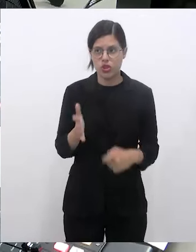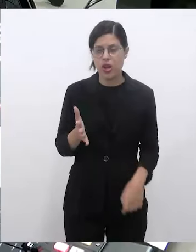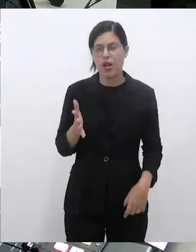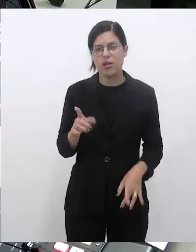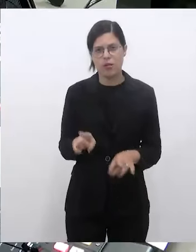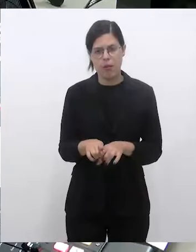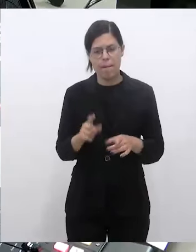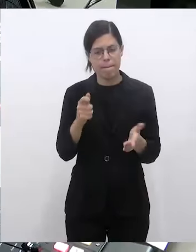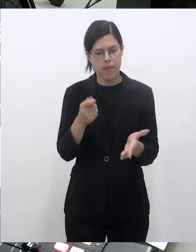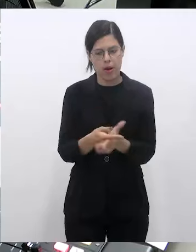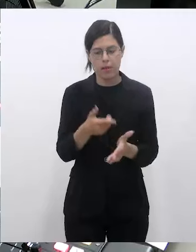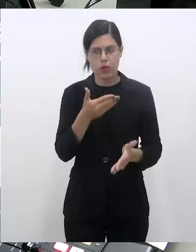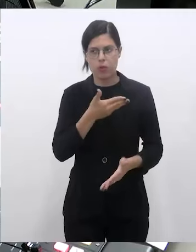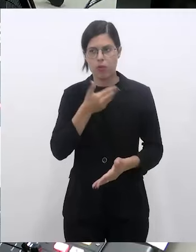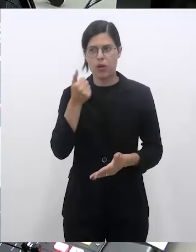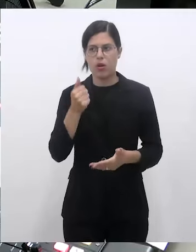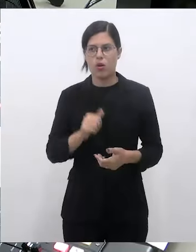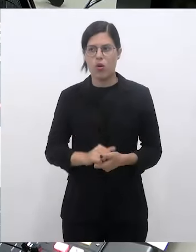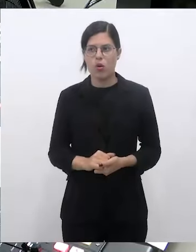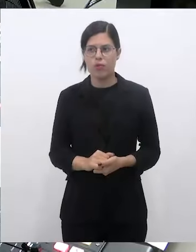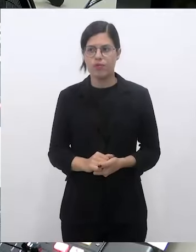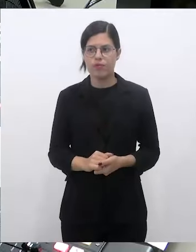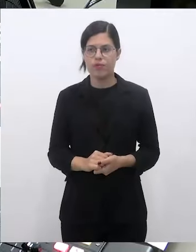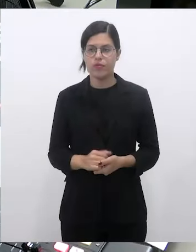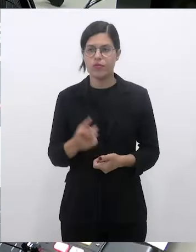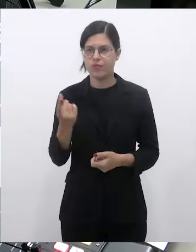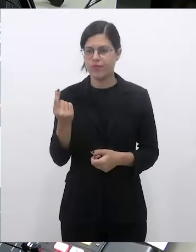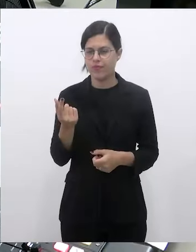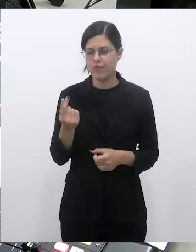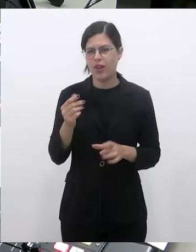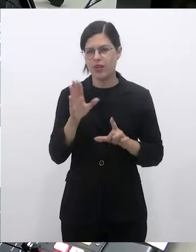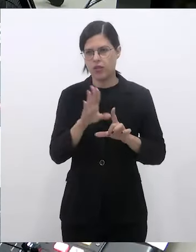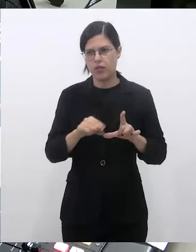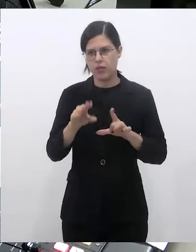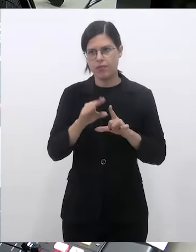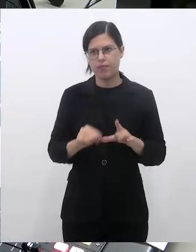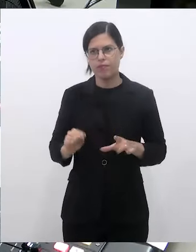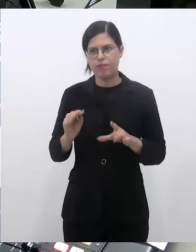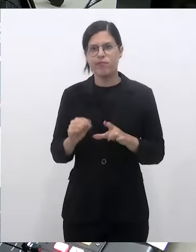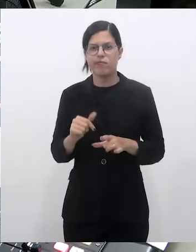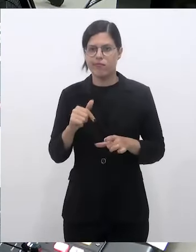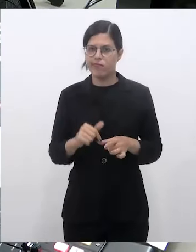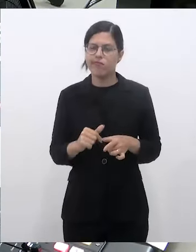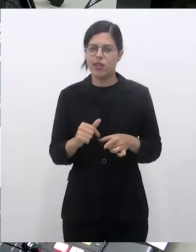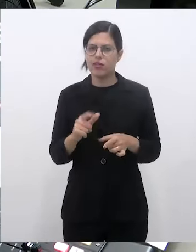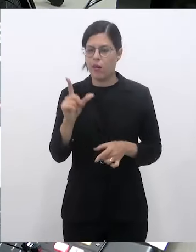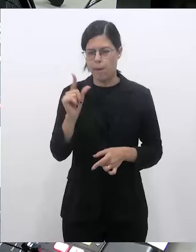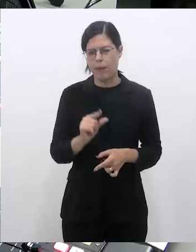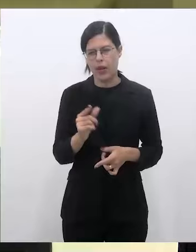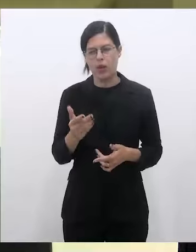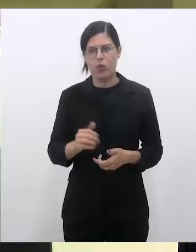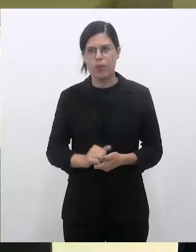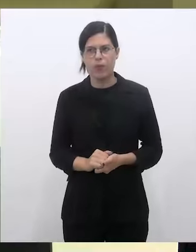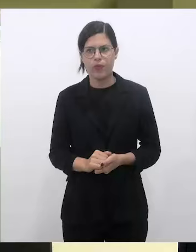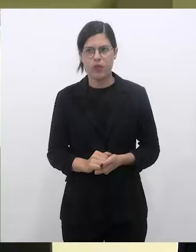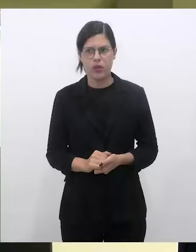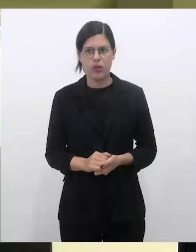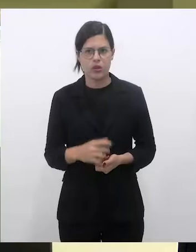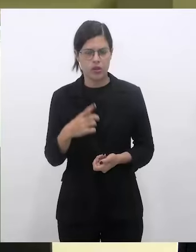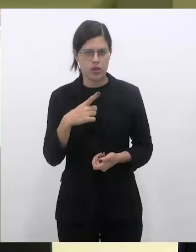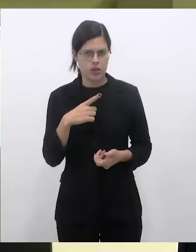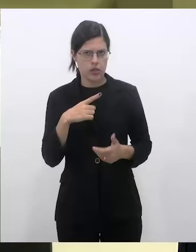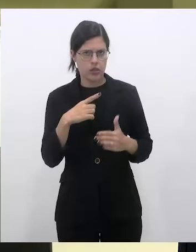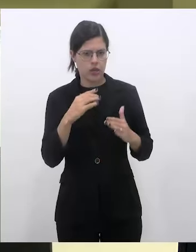já ganharam melhor também, mas o valor da dublagem está bastante defasado. E ainda existe